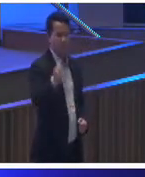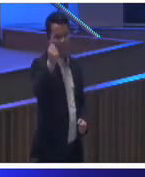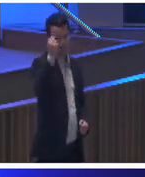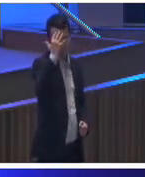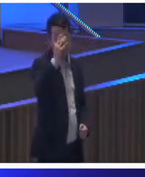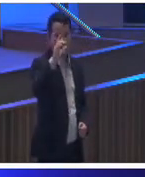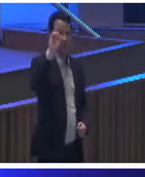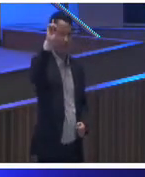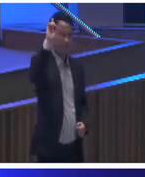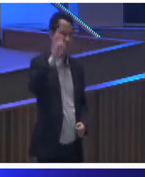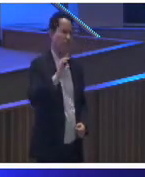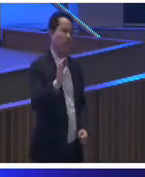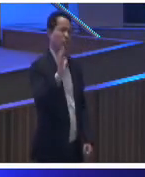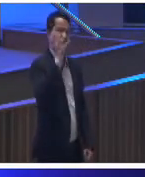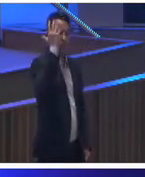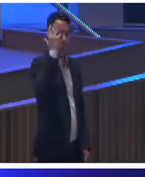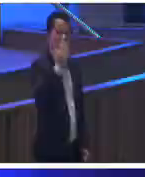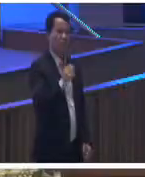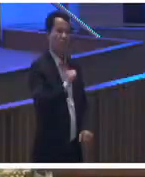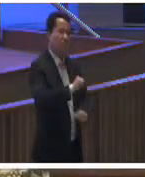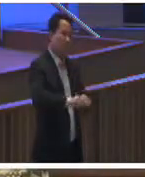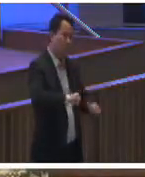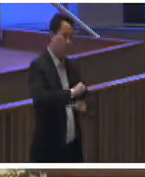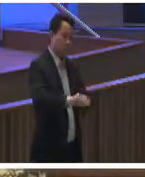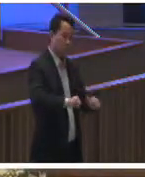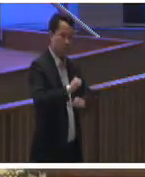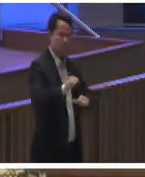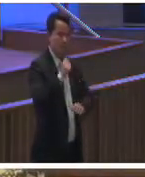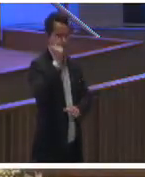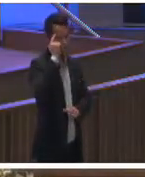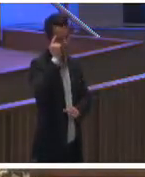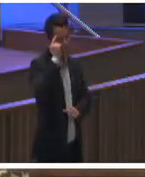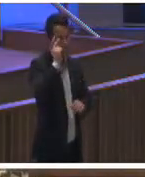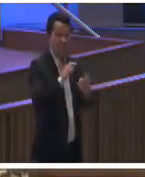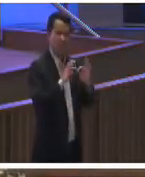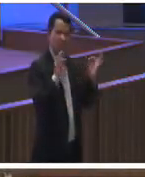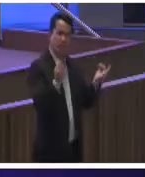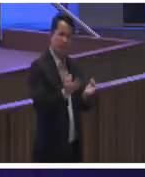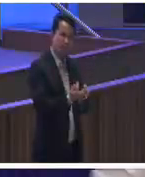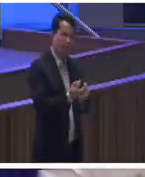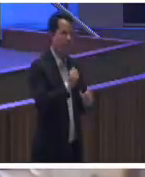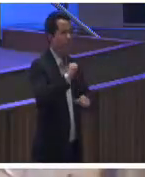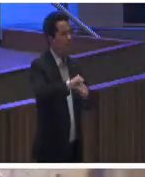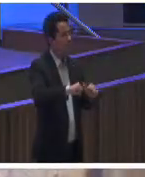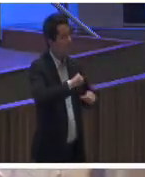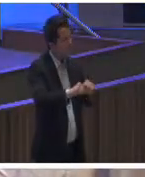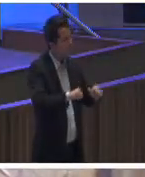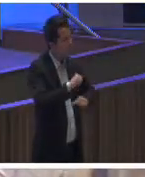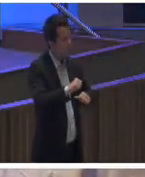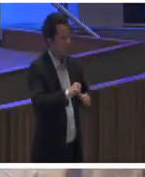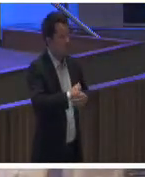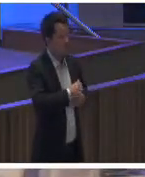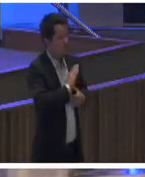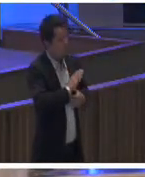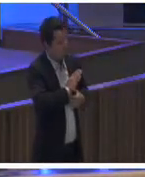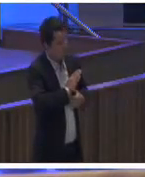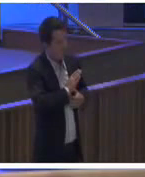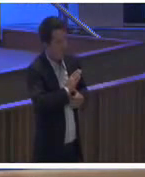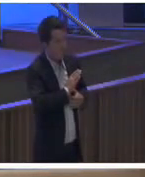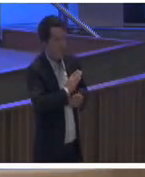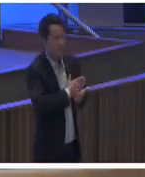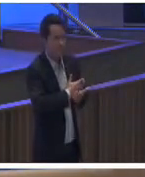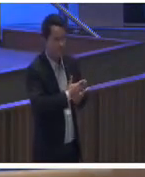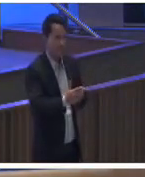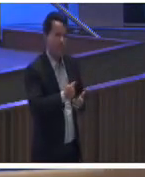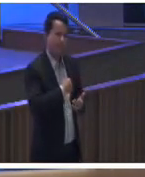povo, mudando a mente de uma família. E essa transformação começa aqui dentro, ó.